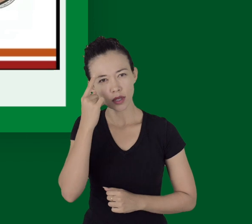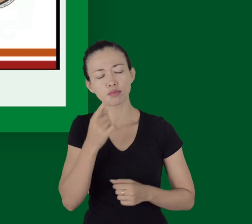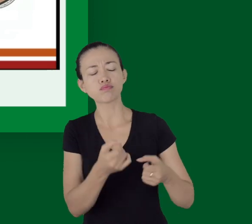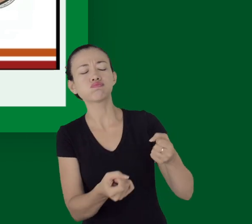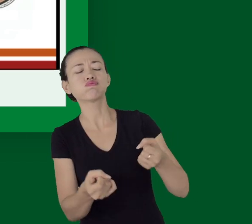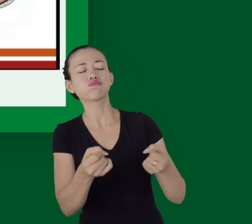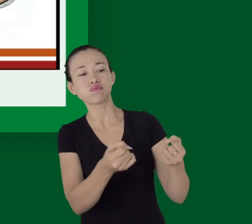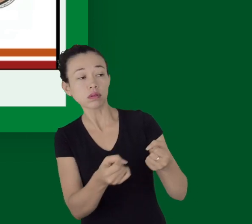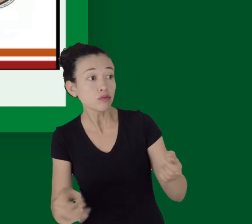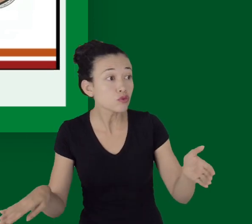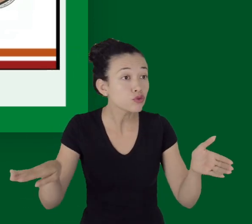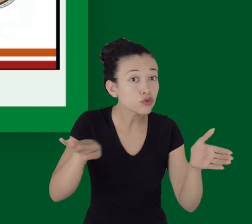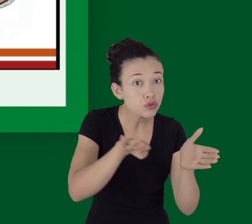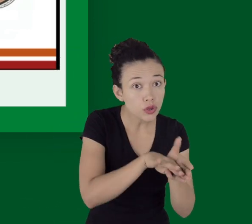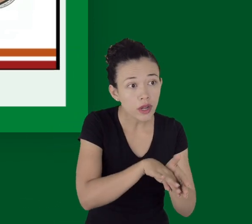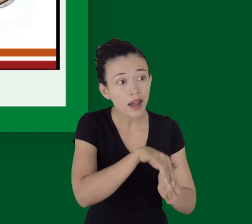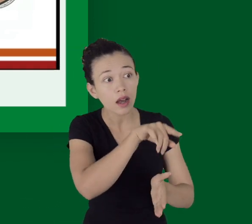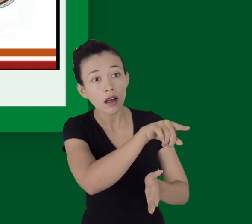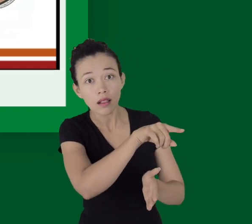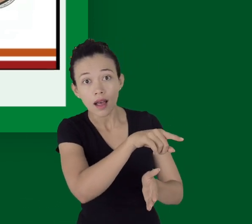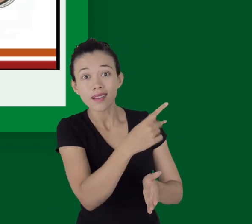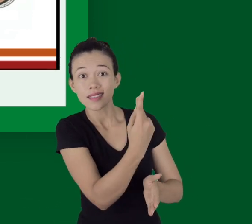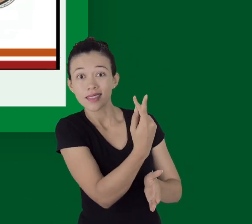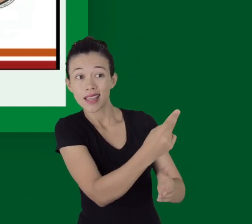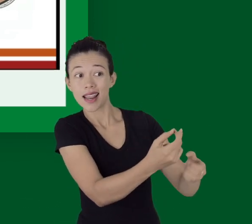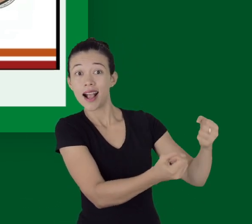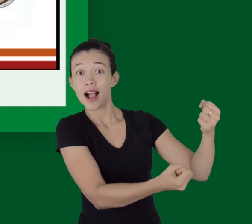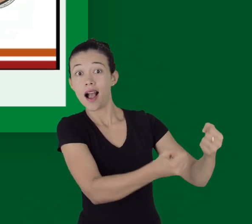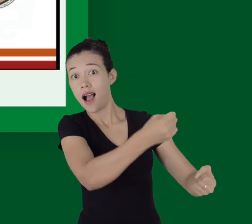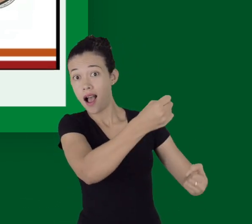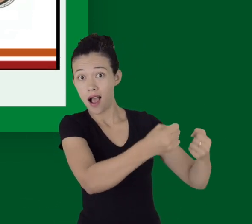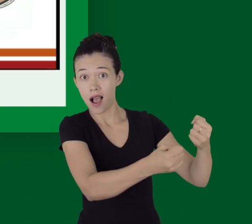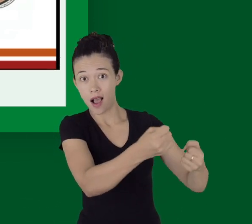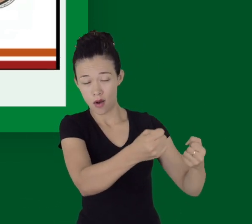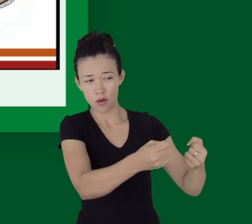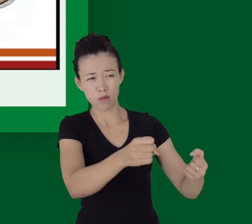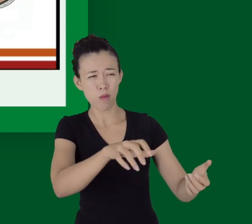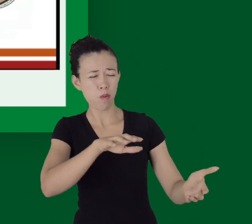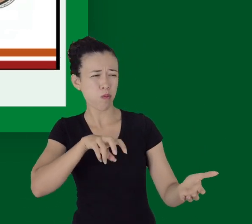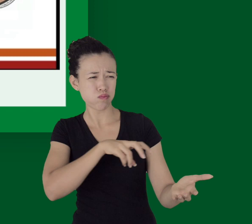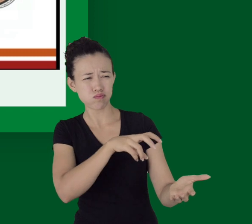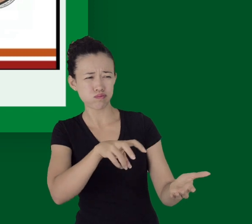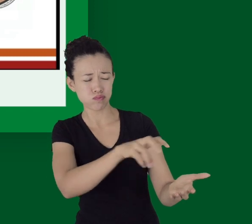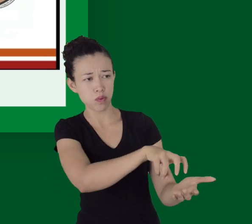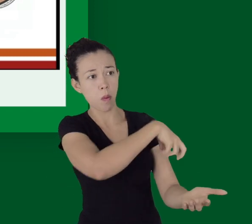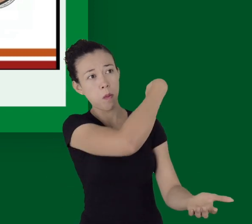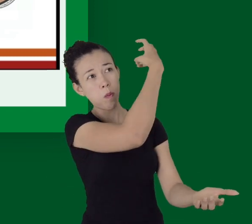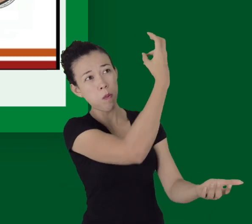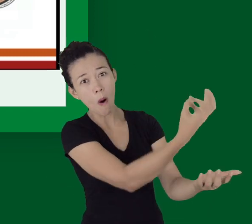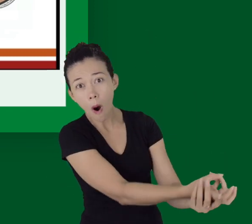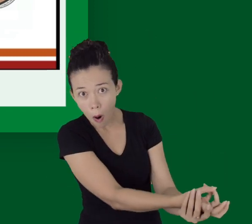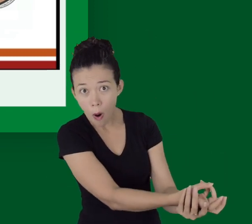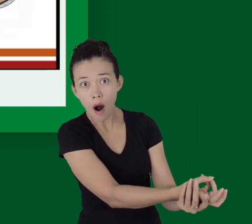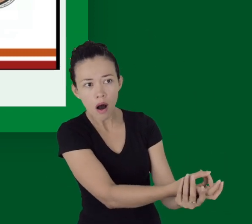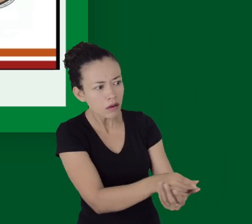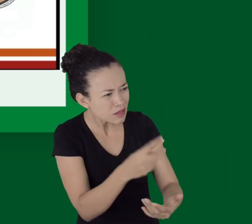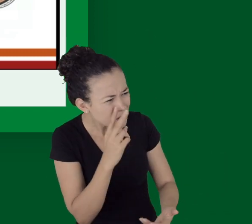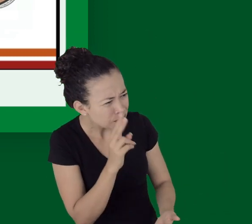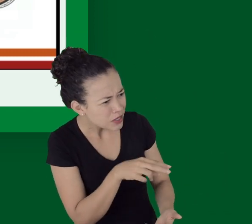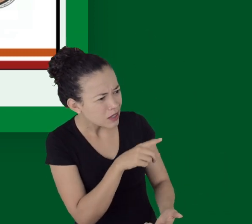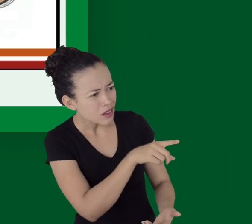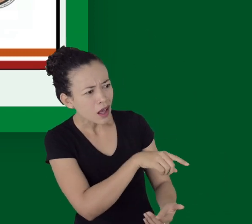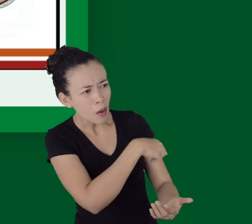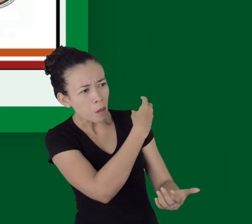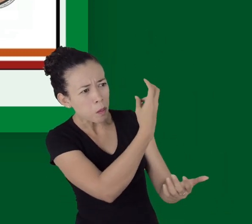cenário de hiperemesia, você chega lá, o paciente está, é um carro capotado, rodinha para cima, o